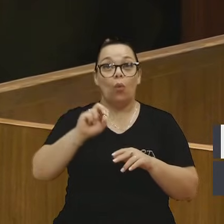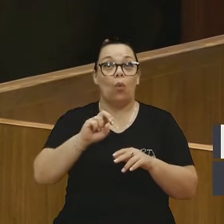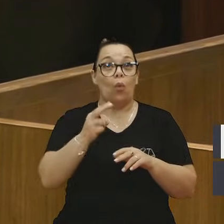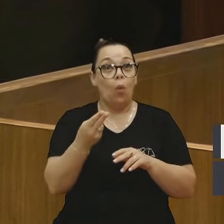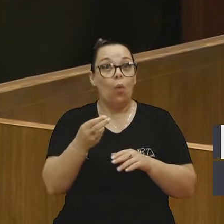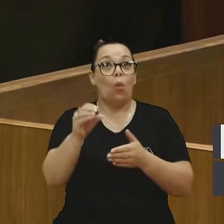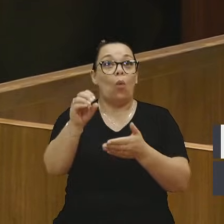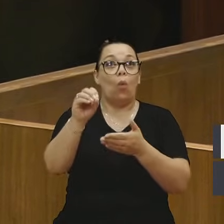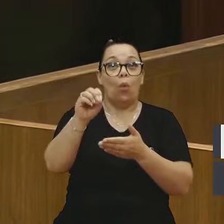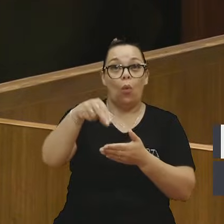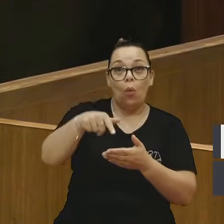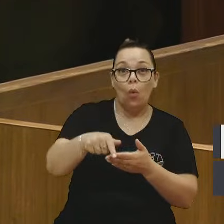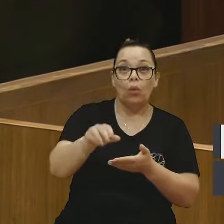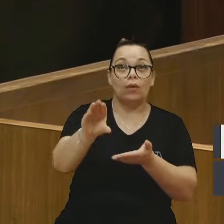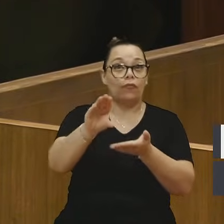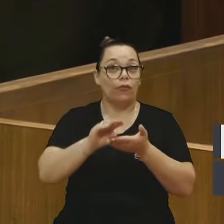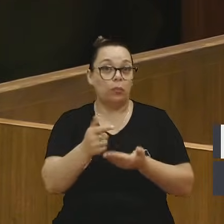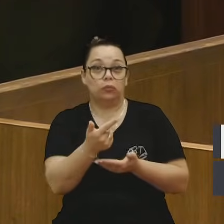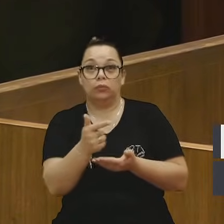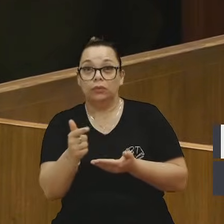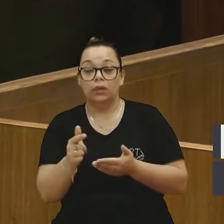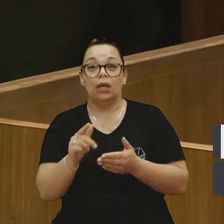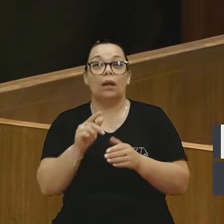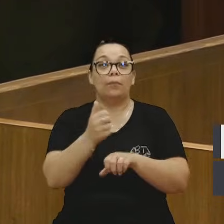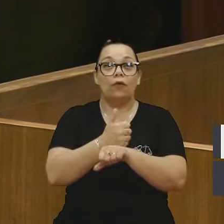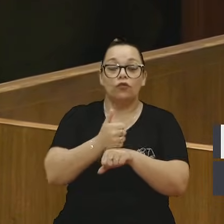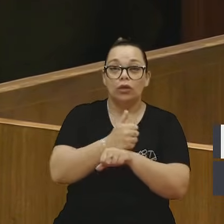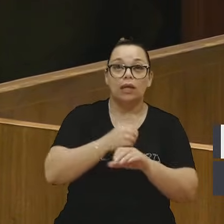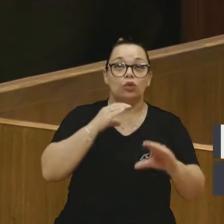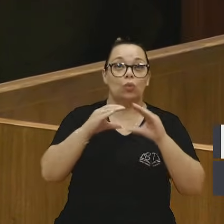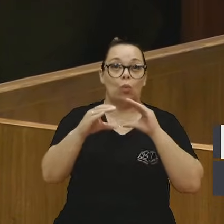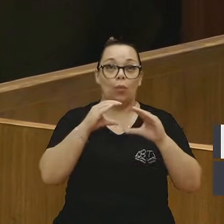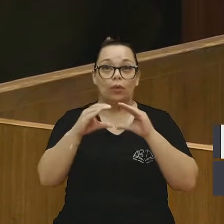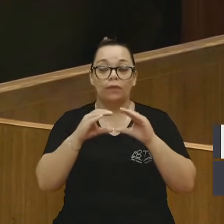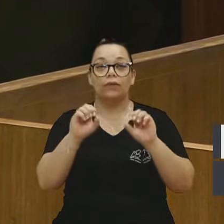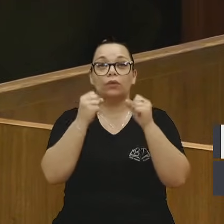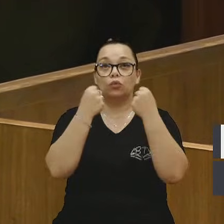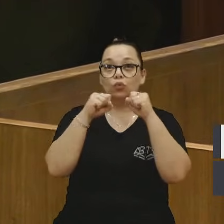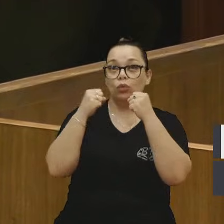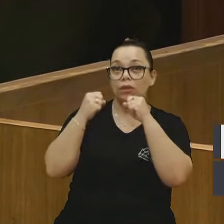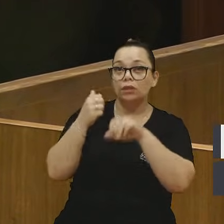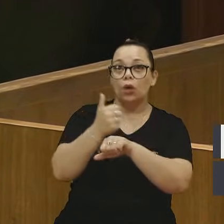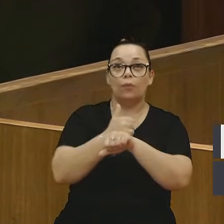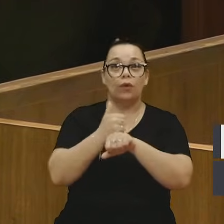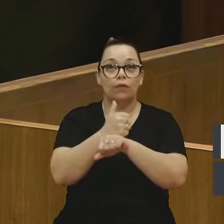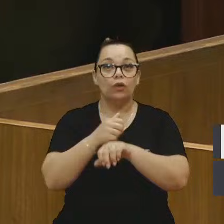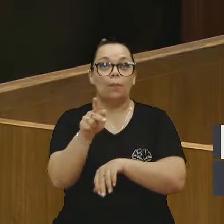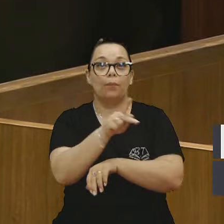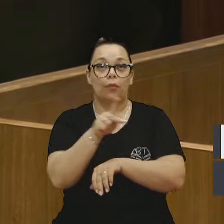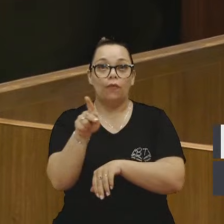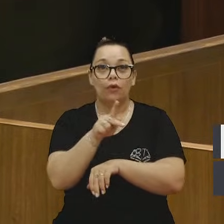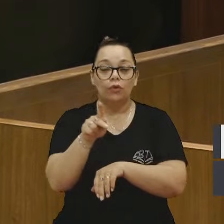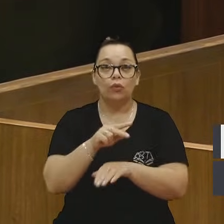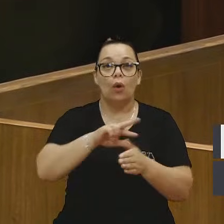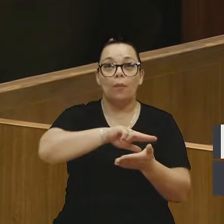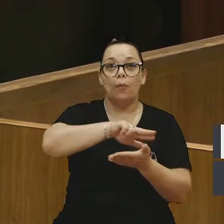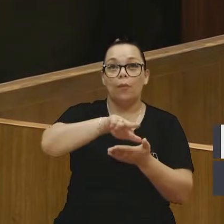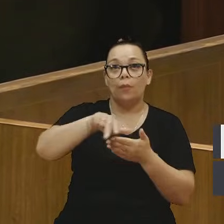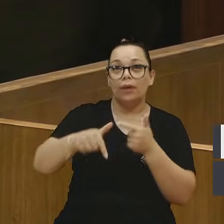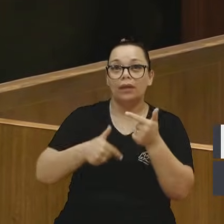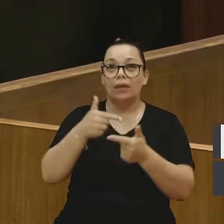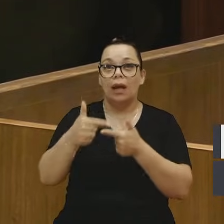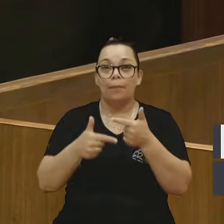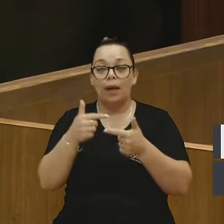fins lucrativos, profissionais de comunicação, profissionais de educação física, professores e demais agentes que